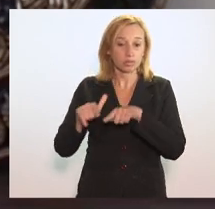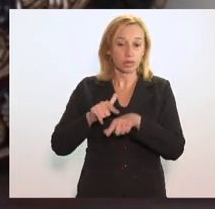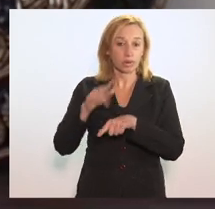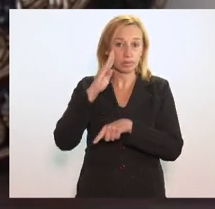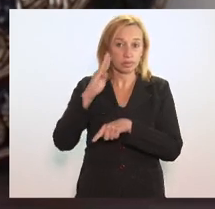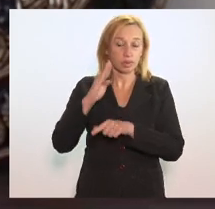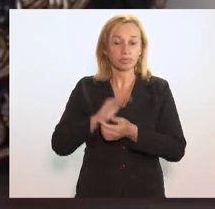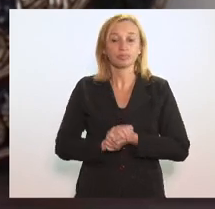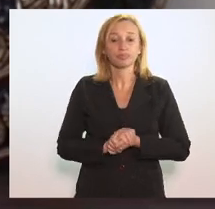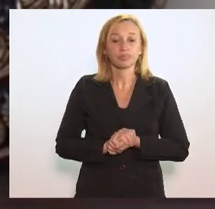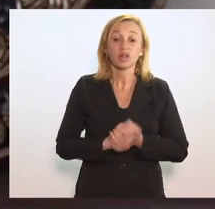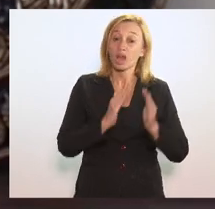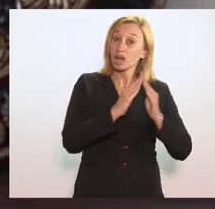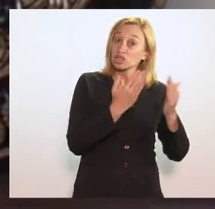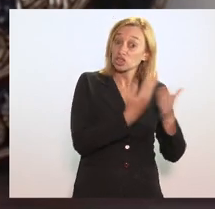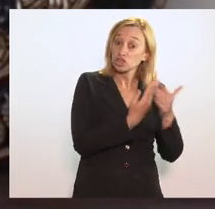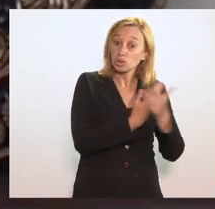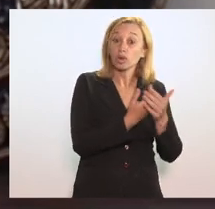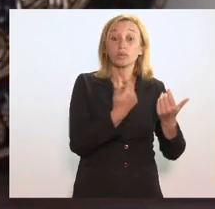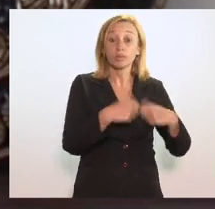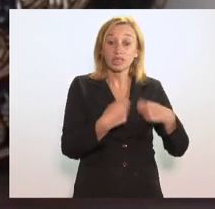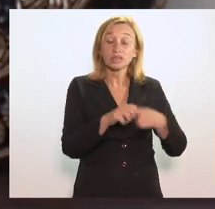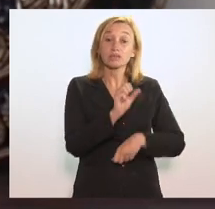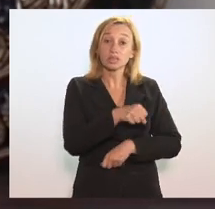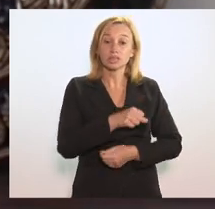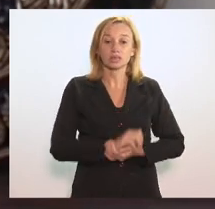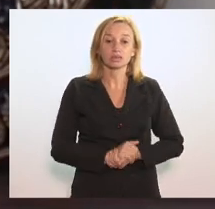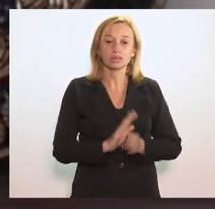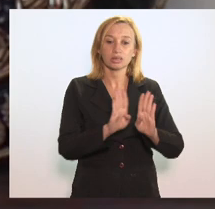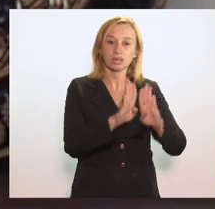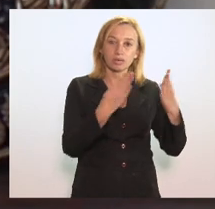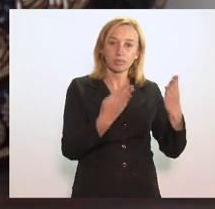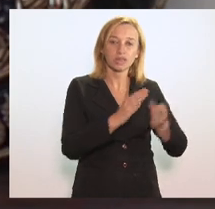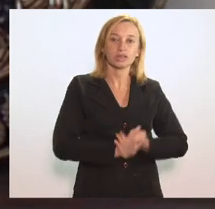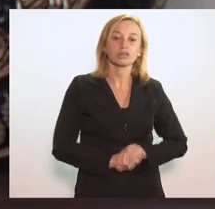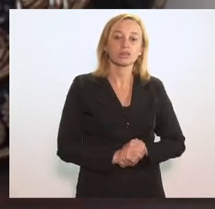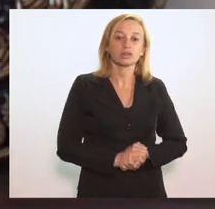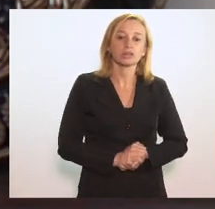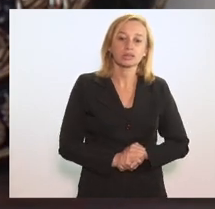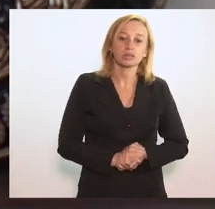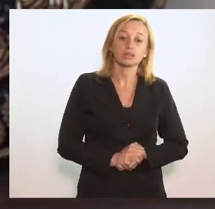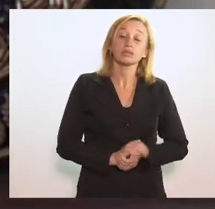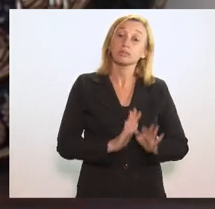essencial. As escolas, elas precisam, sim, estarem abertas